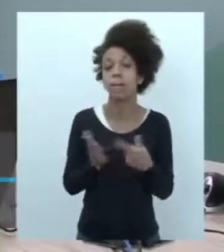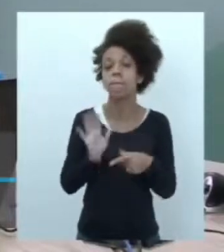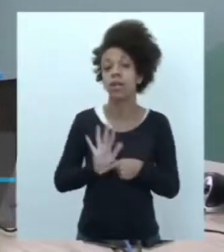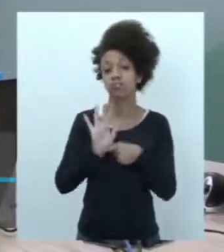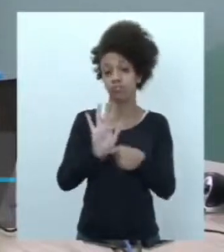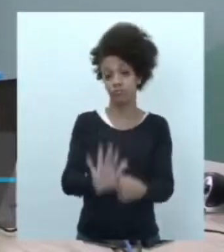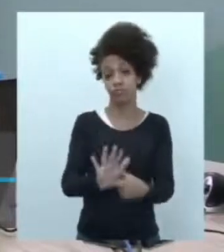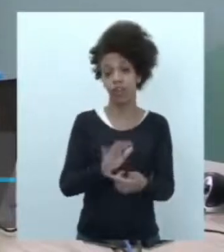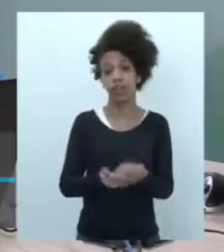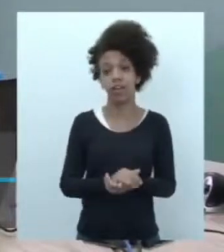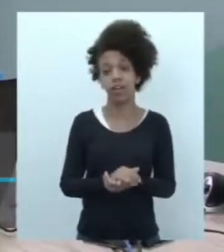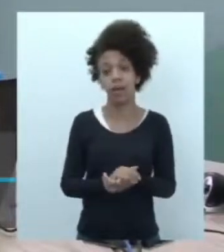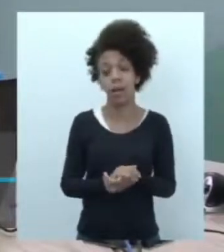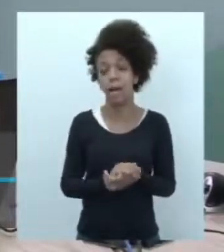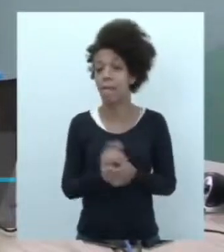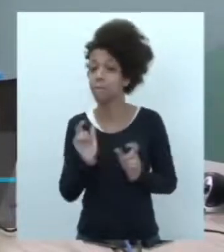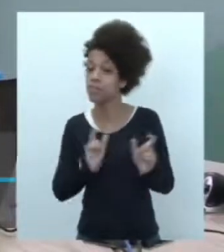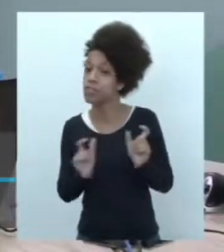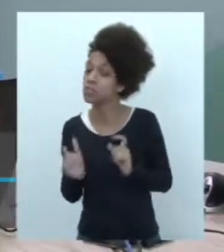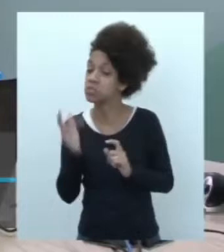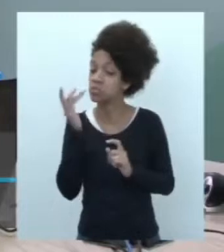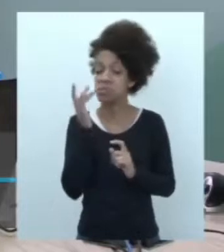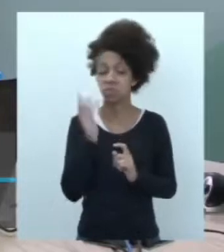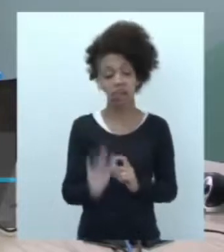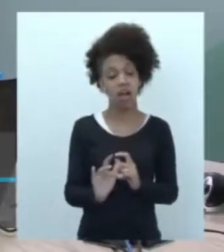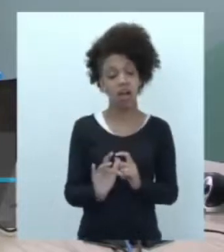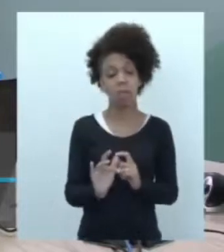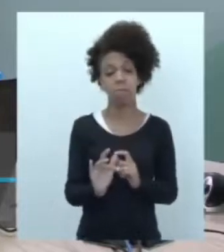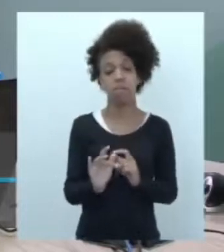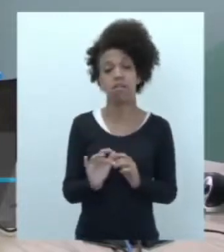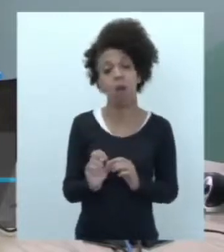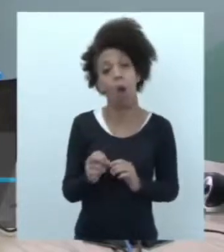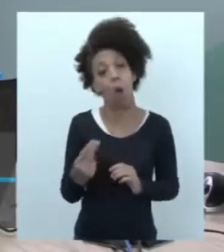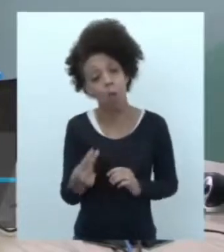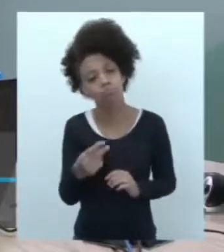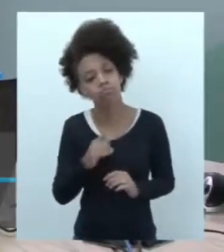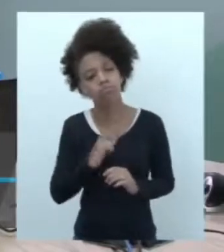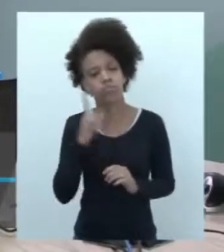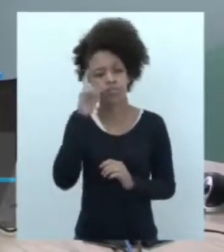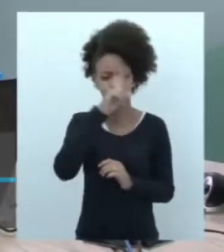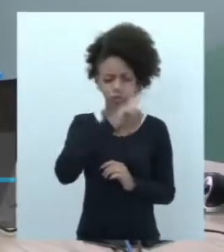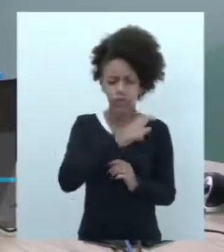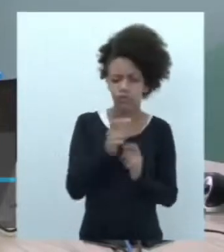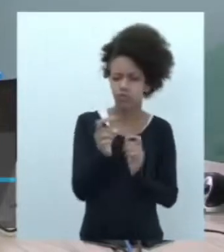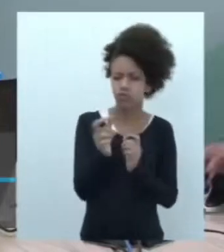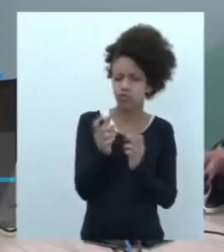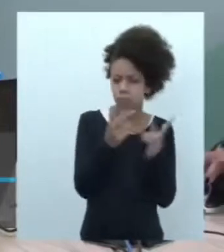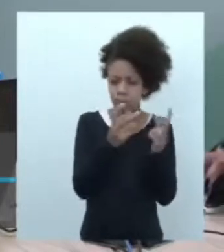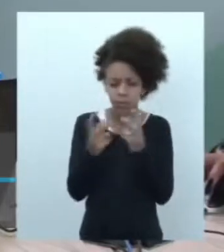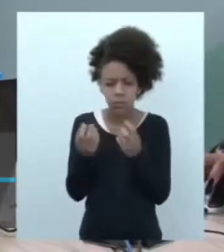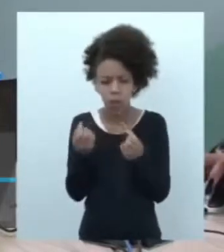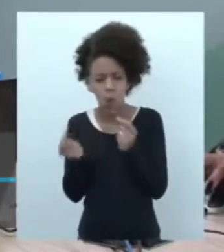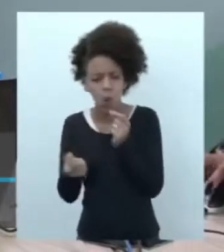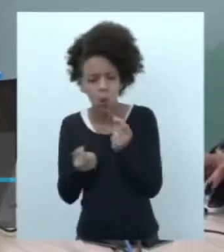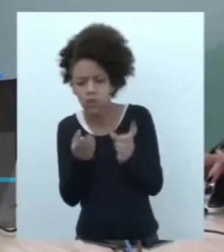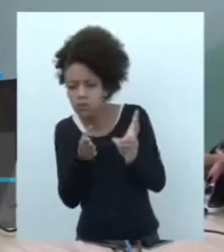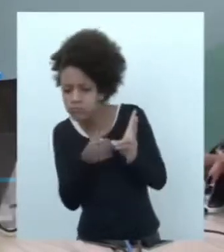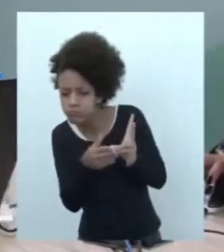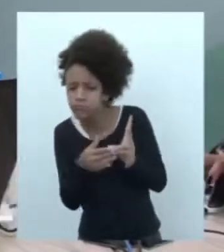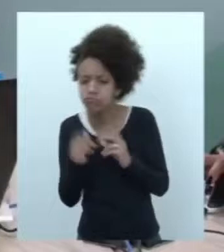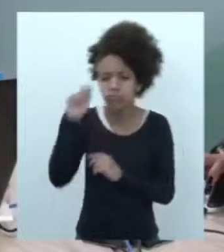ajudar, para quem não conhece ainda, para quem tem aí dificuldades em distinguir o que é indígena, o